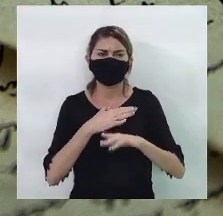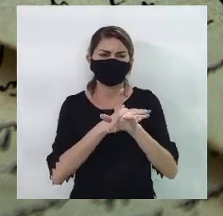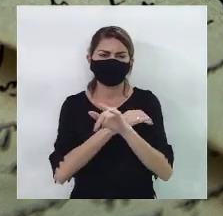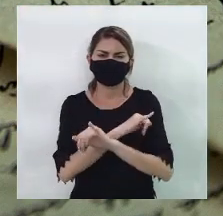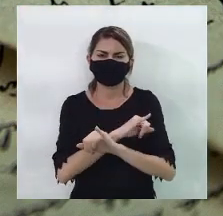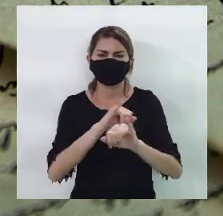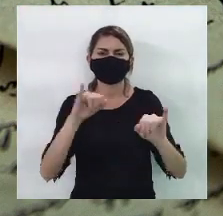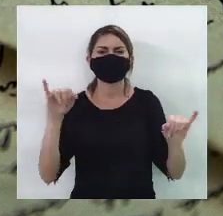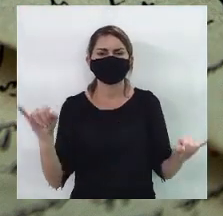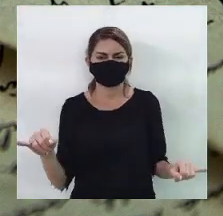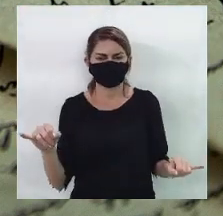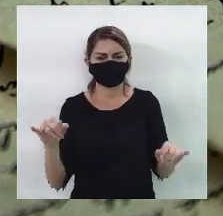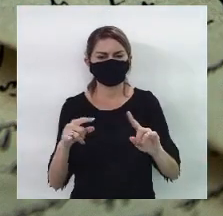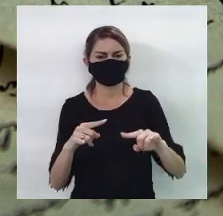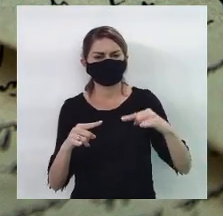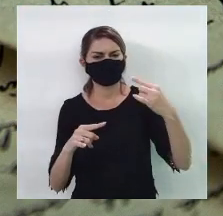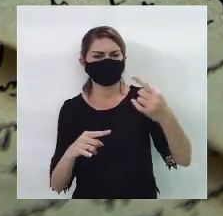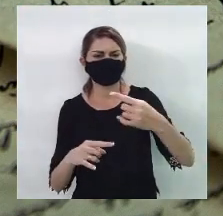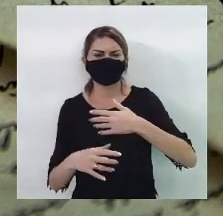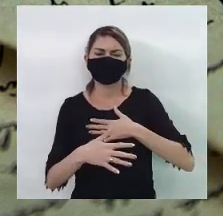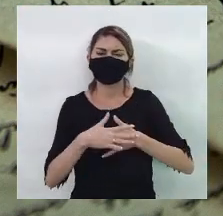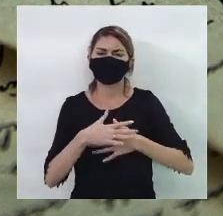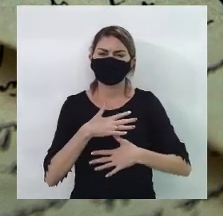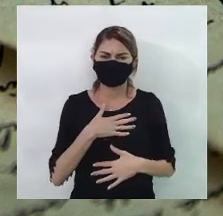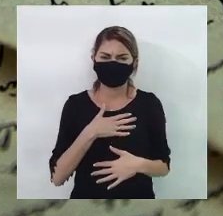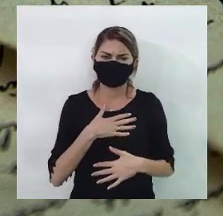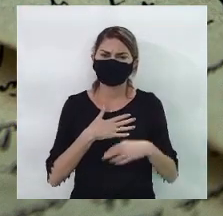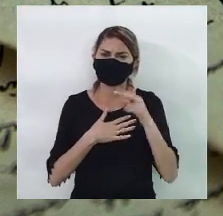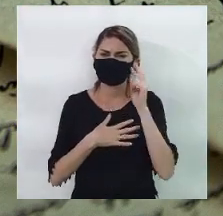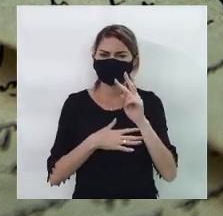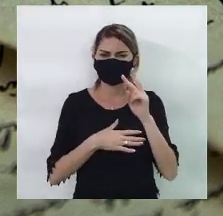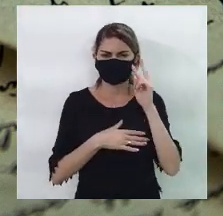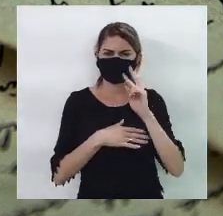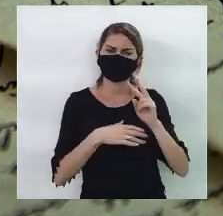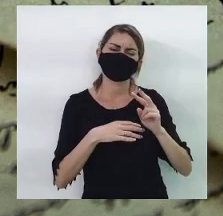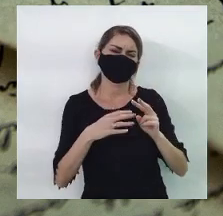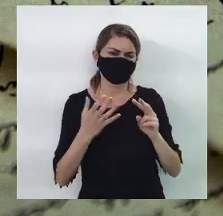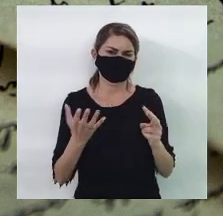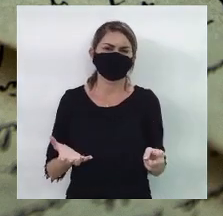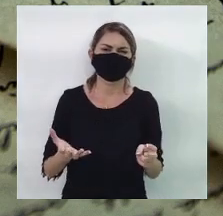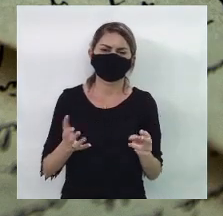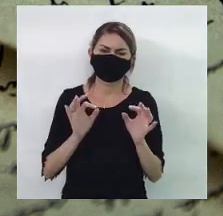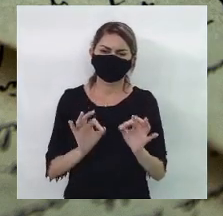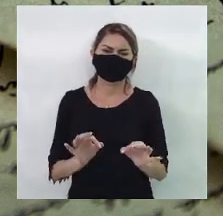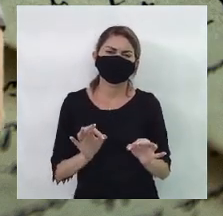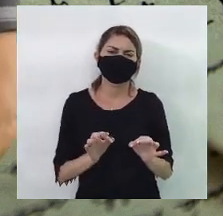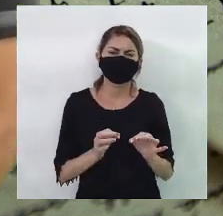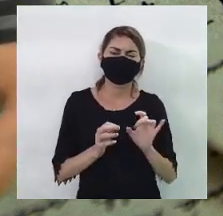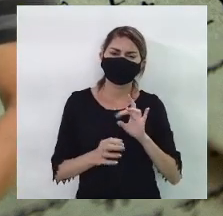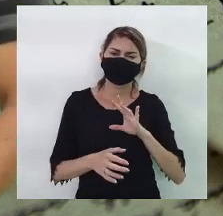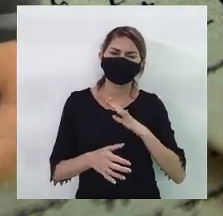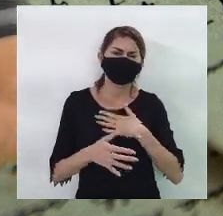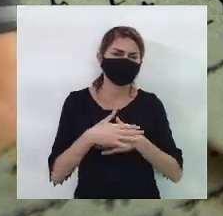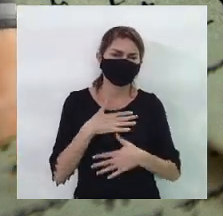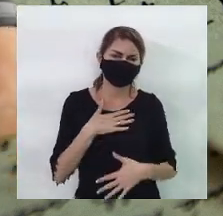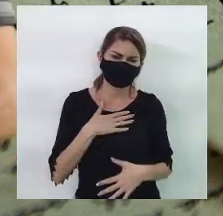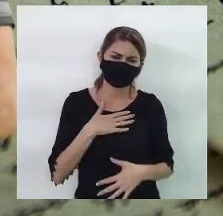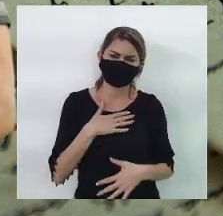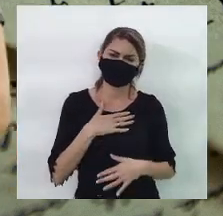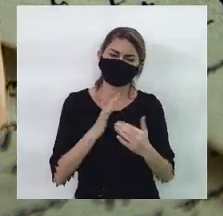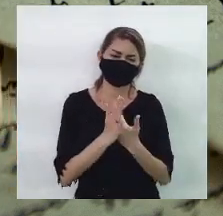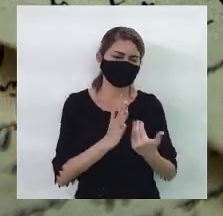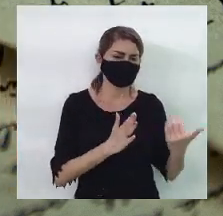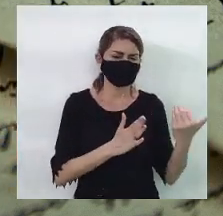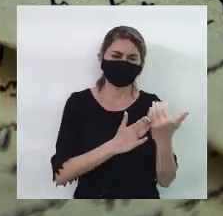Muito Além do Corpo. Vai lembrar a introspecção, né? Exatamente. Não é só a questão do corpo, é muito